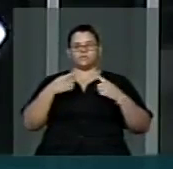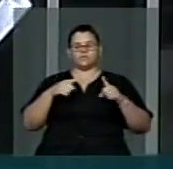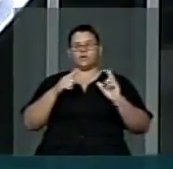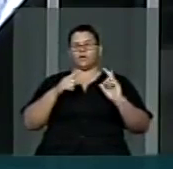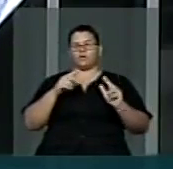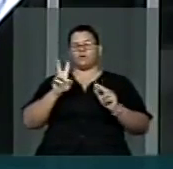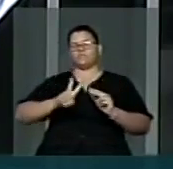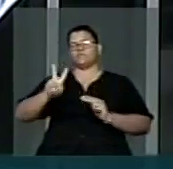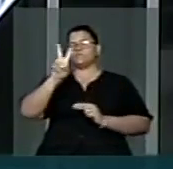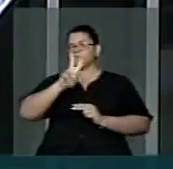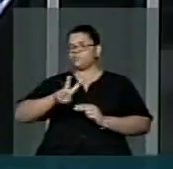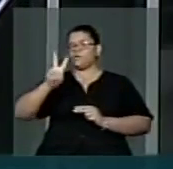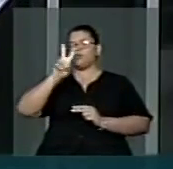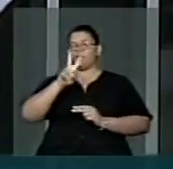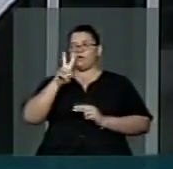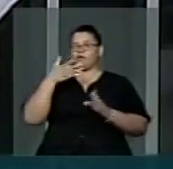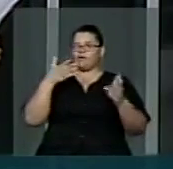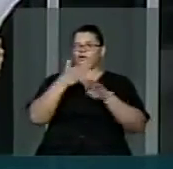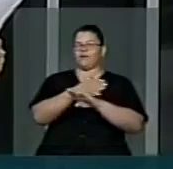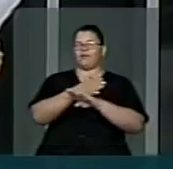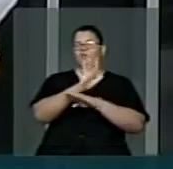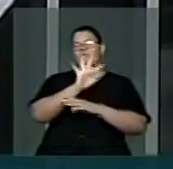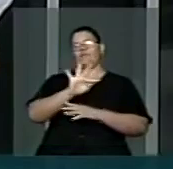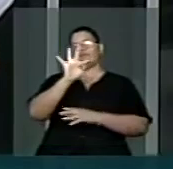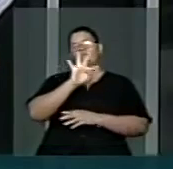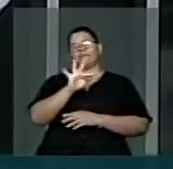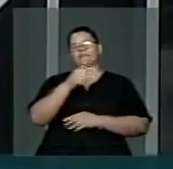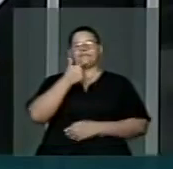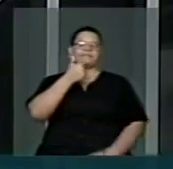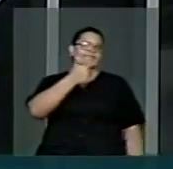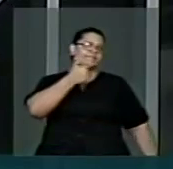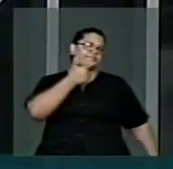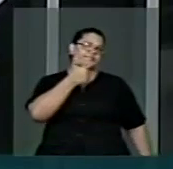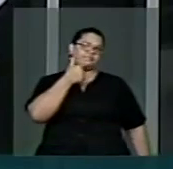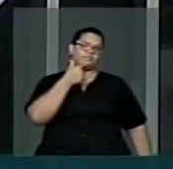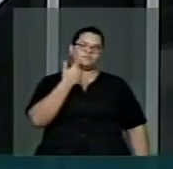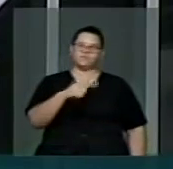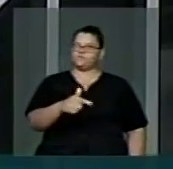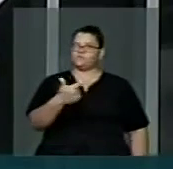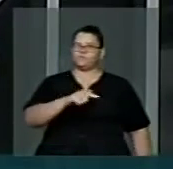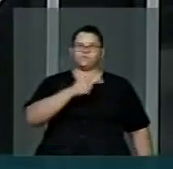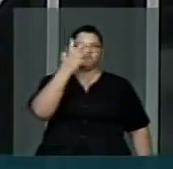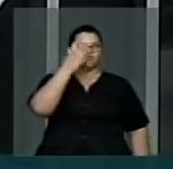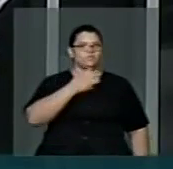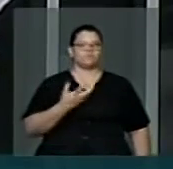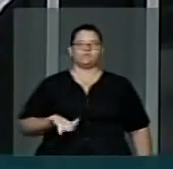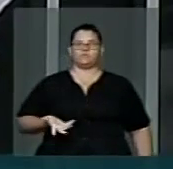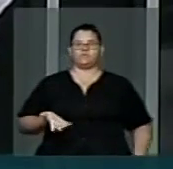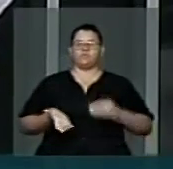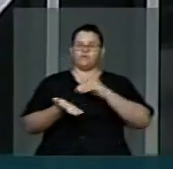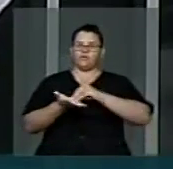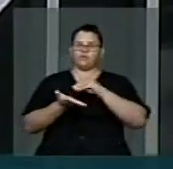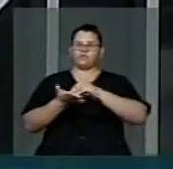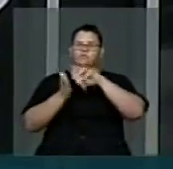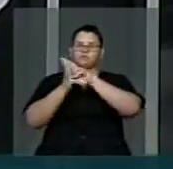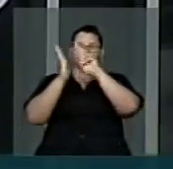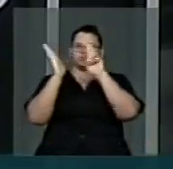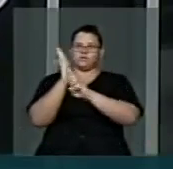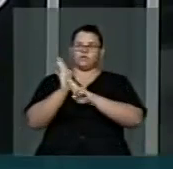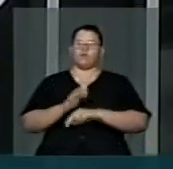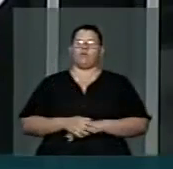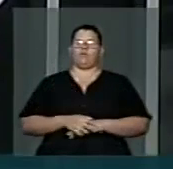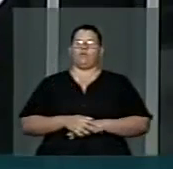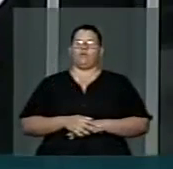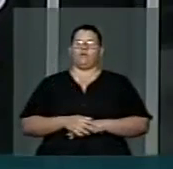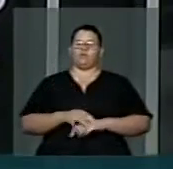vestibular. Uma instituição regulatória com autonomia política e instrumentos de legitimação social